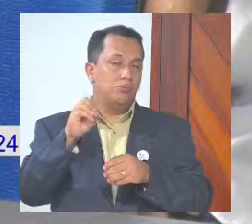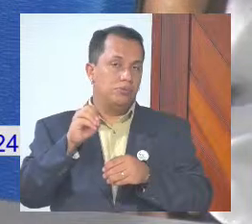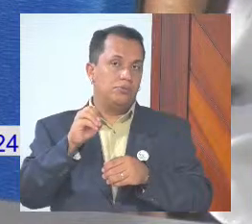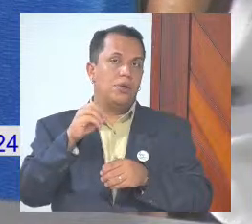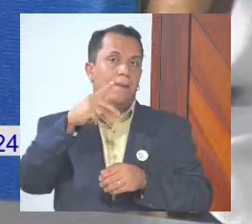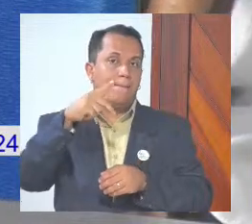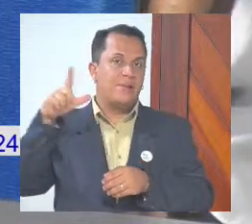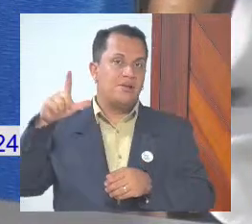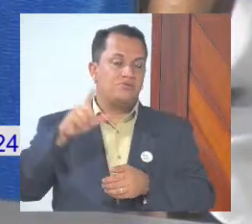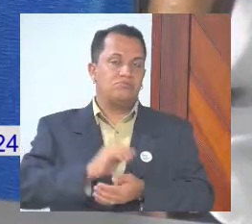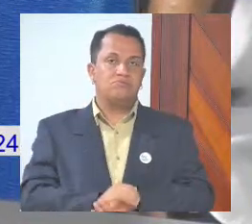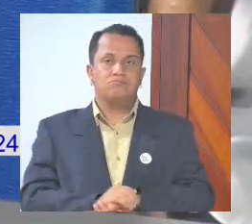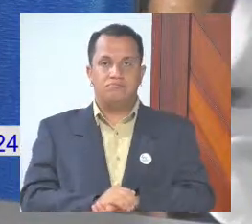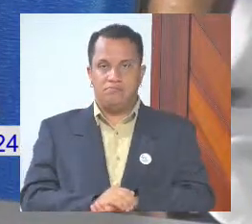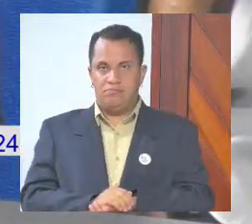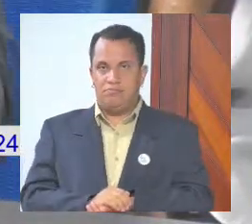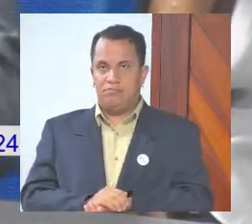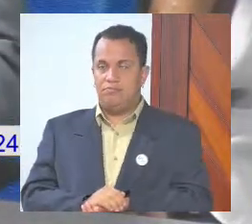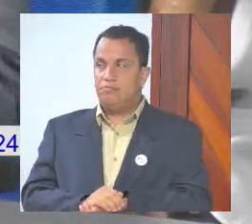Guto, do PL.